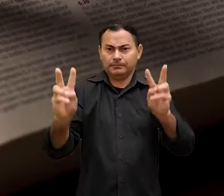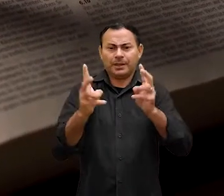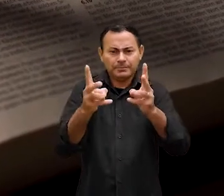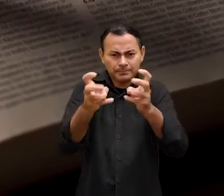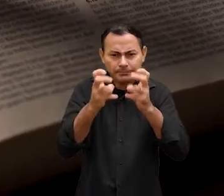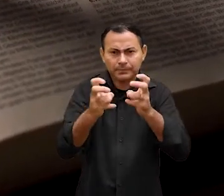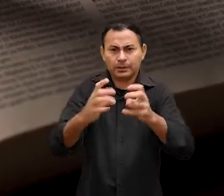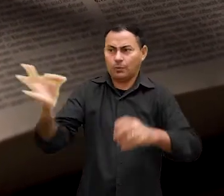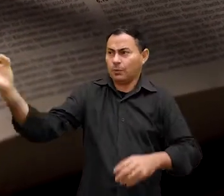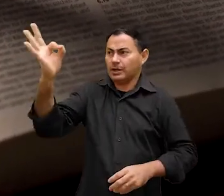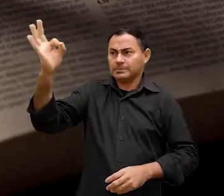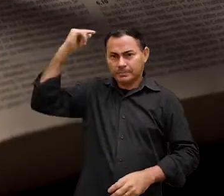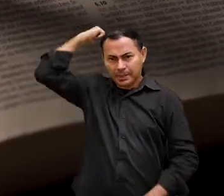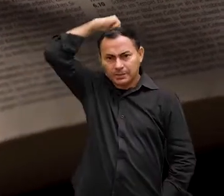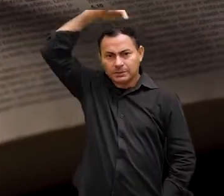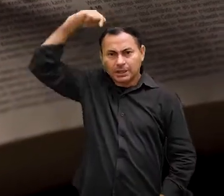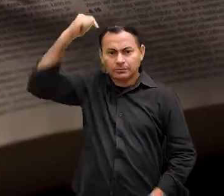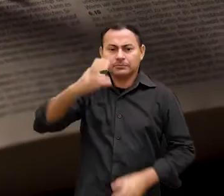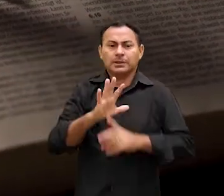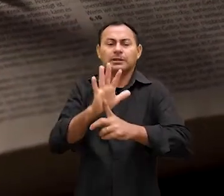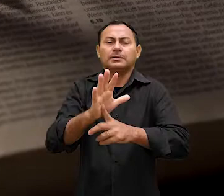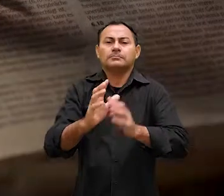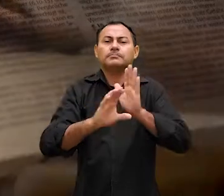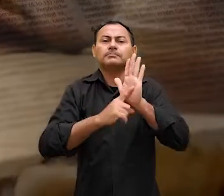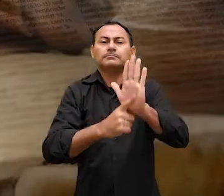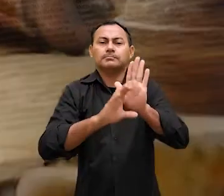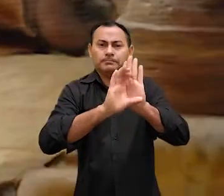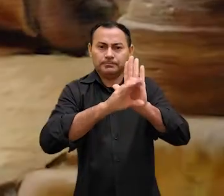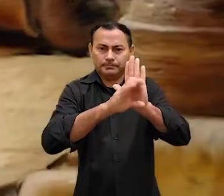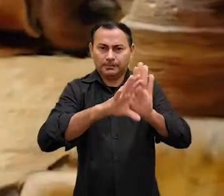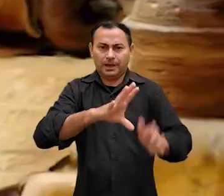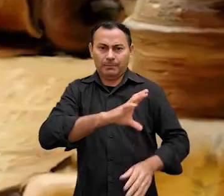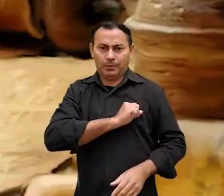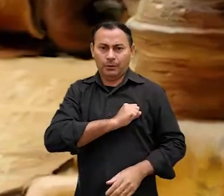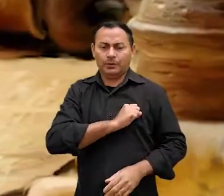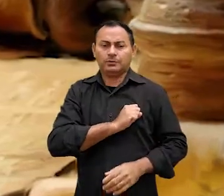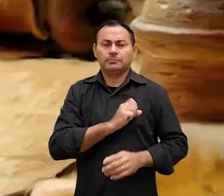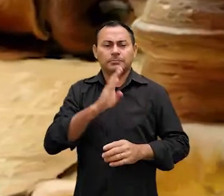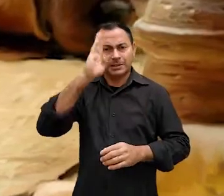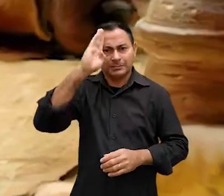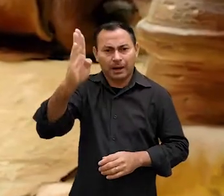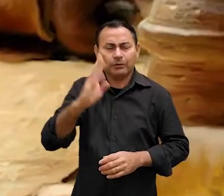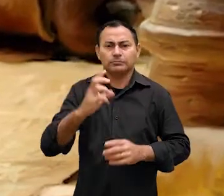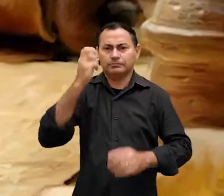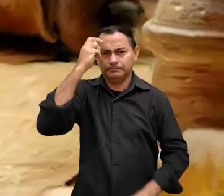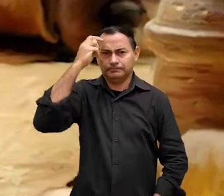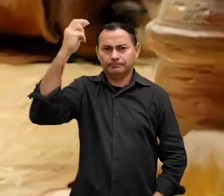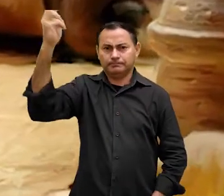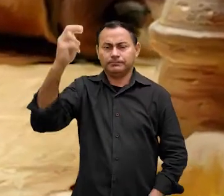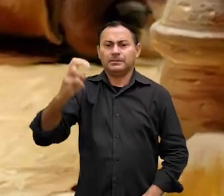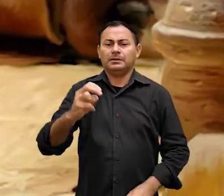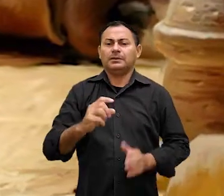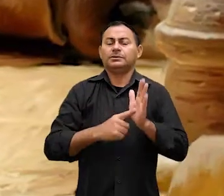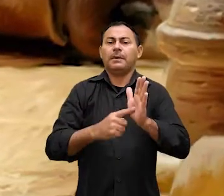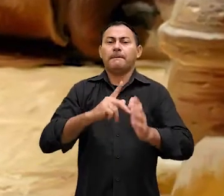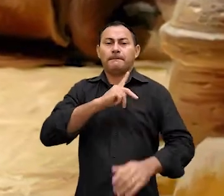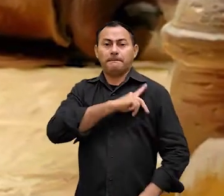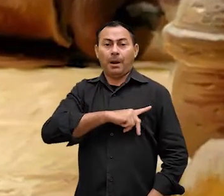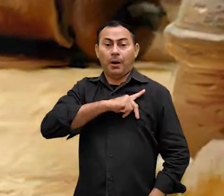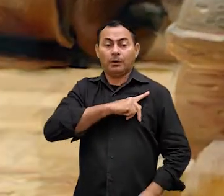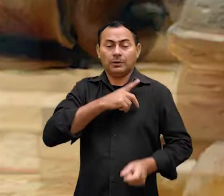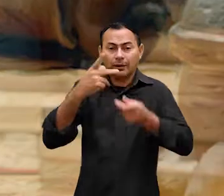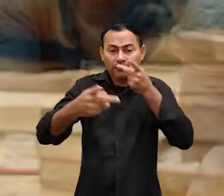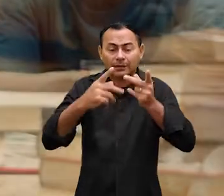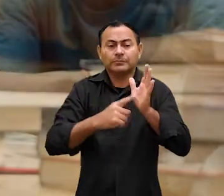perceberá que o Espírito Santo passa o conceito de amor através do prisma da intelectualidade inspirada de Paulo.